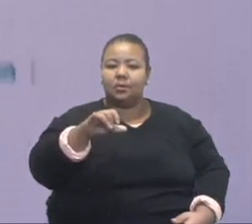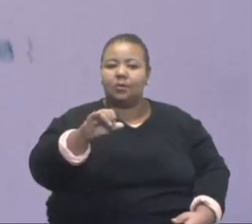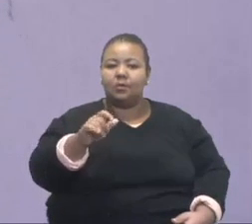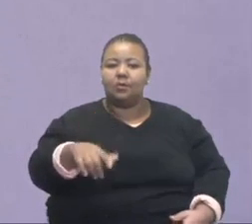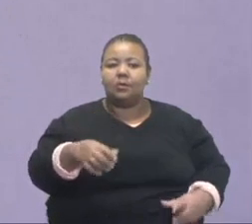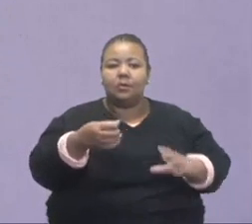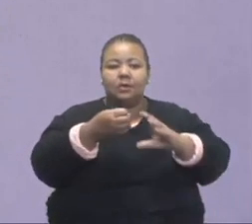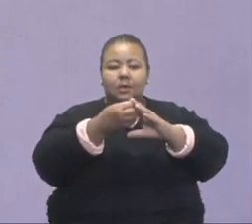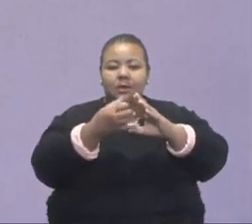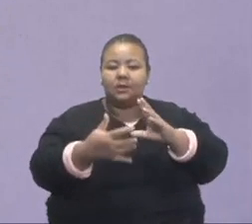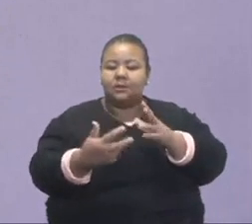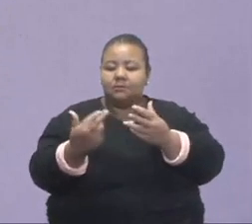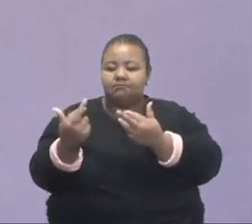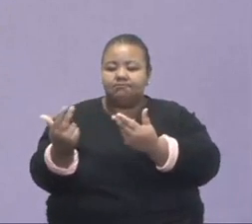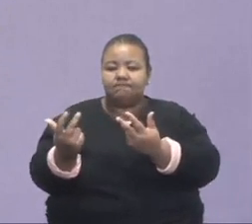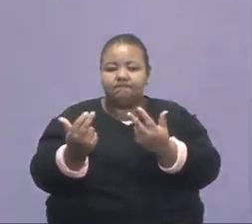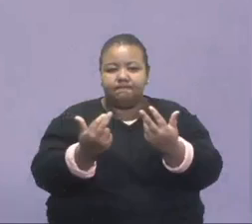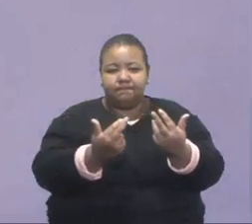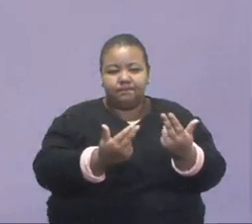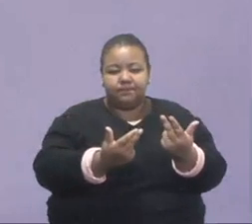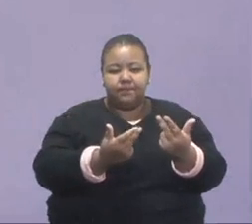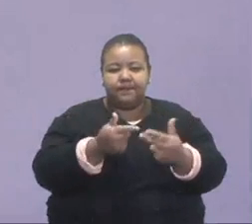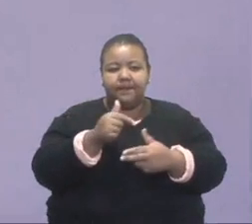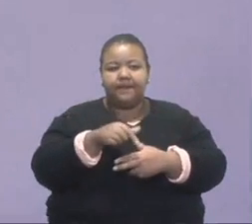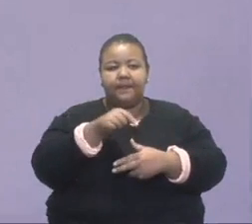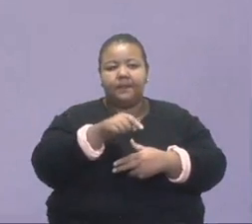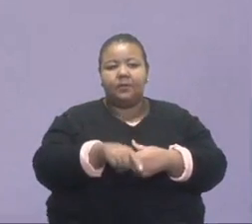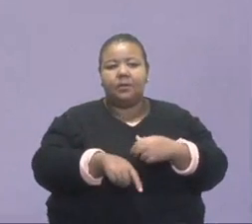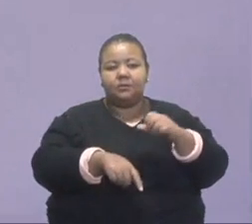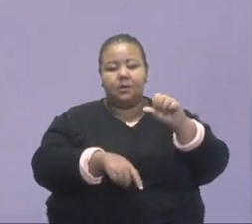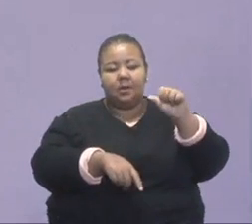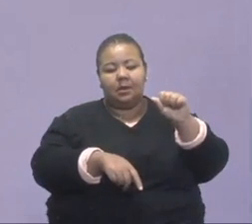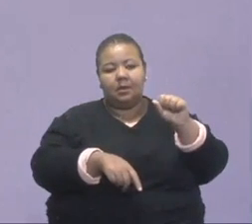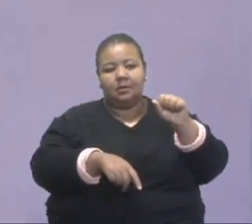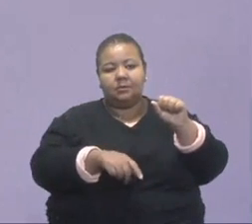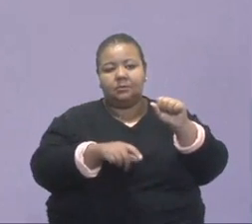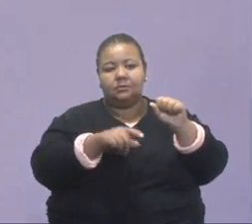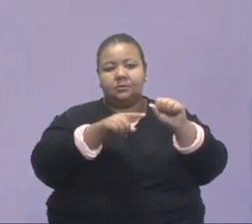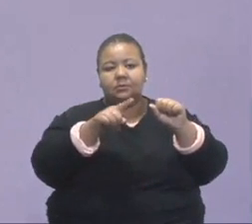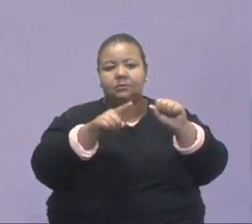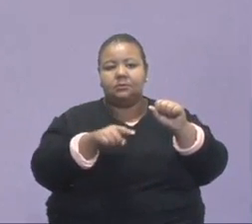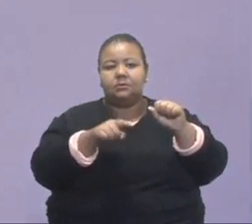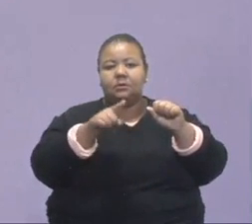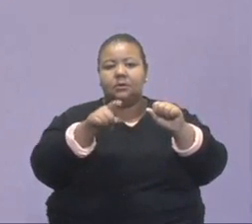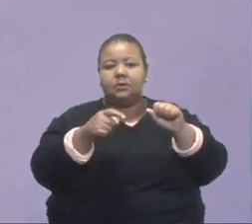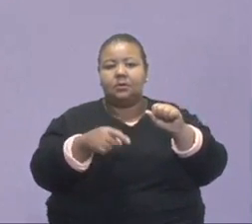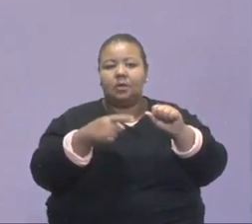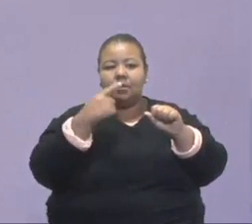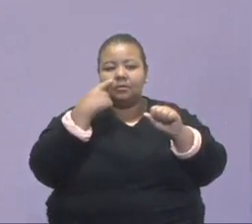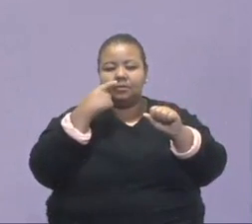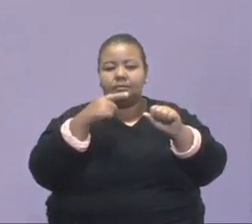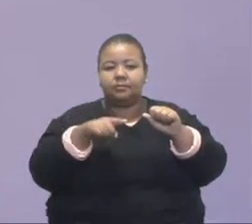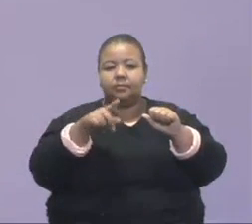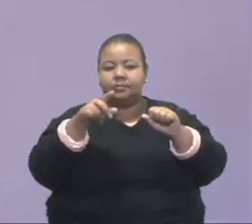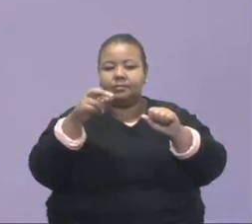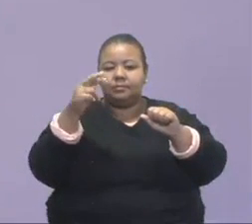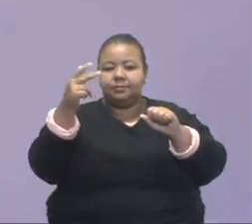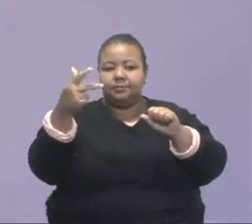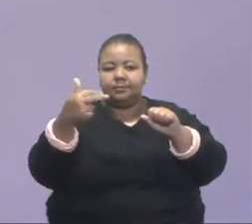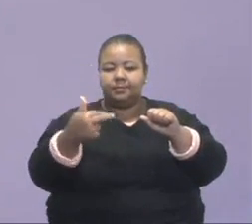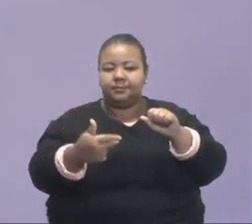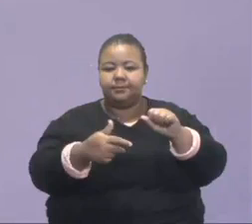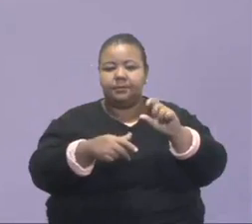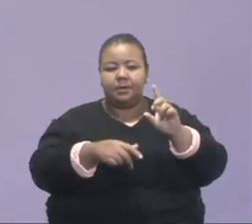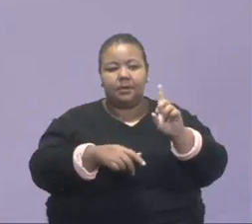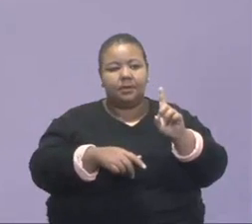característico, e isso realmente acontece. O polinômio característico da matriz A é lambda ao quadrado menos 5 lambda menos 6,